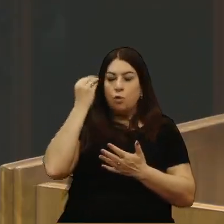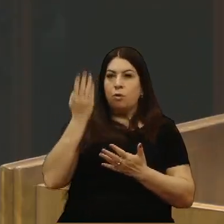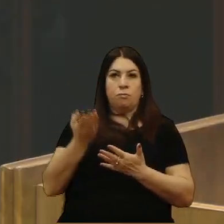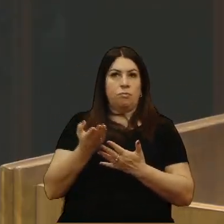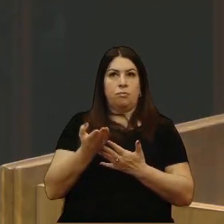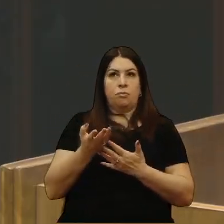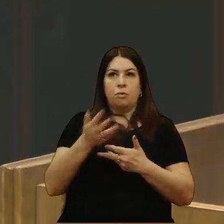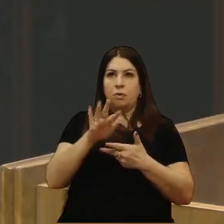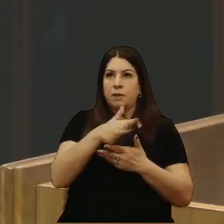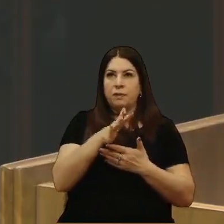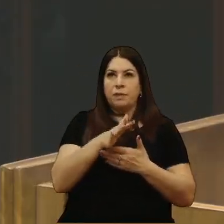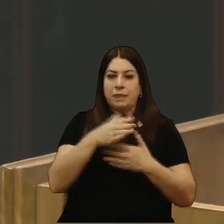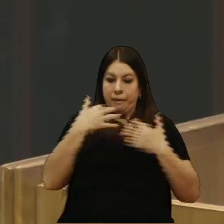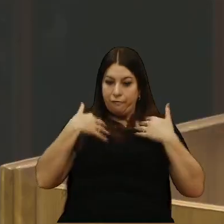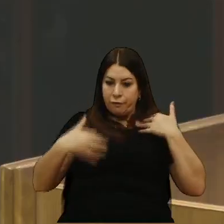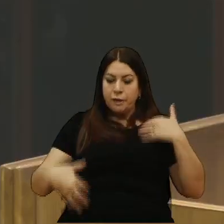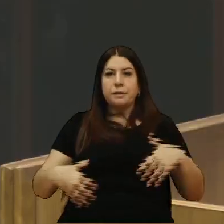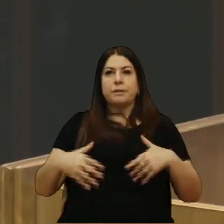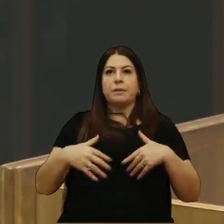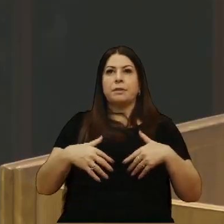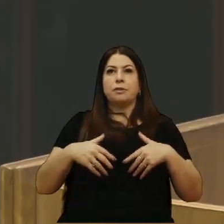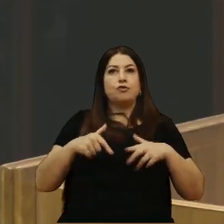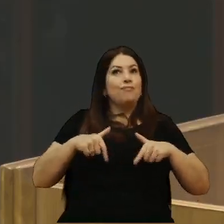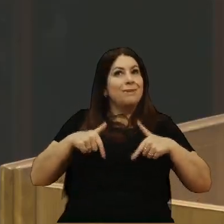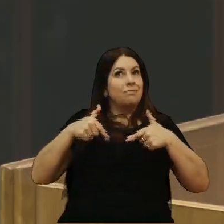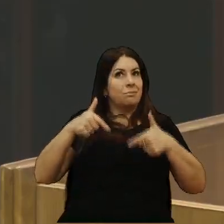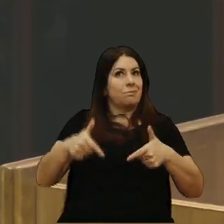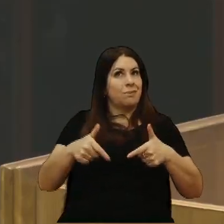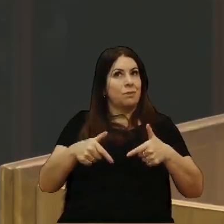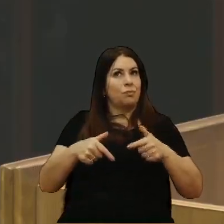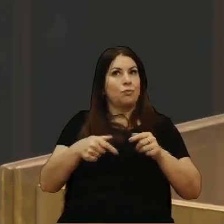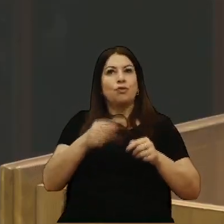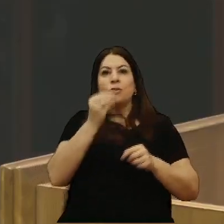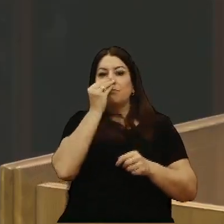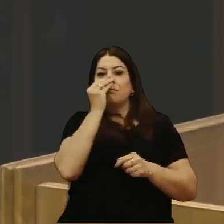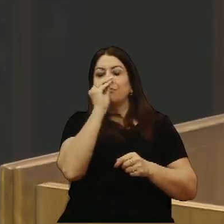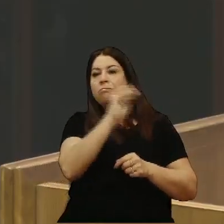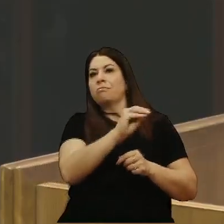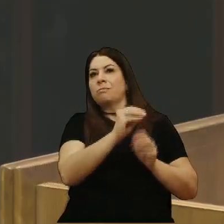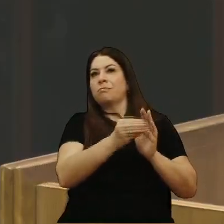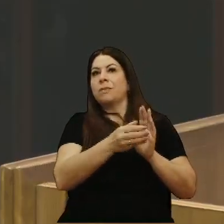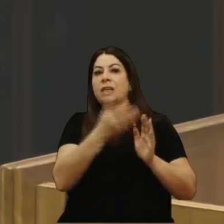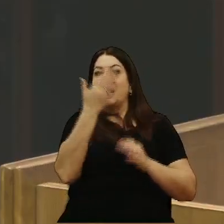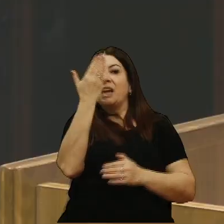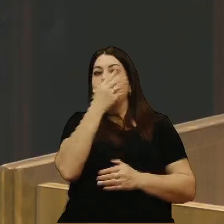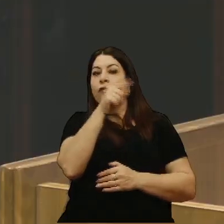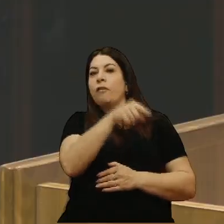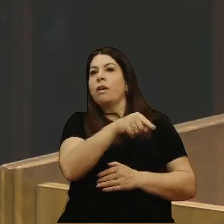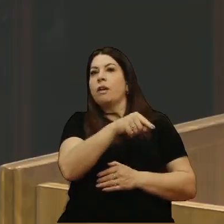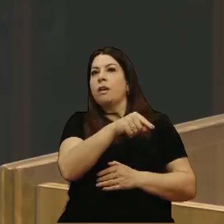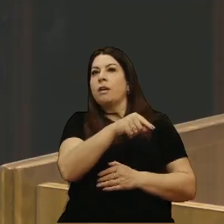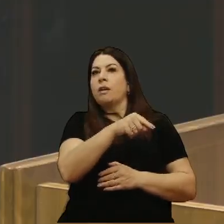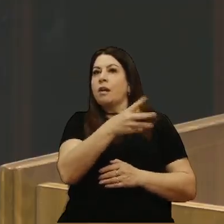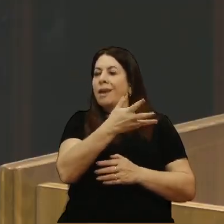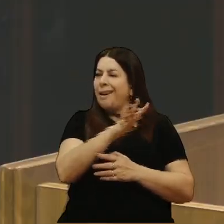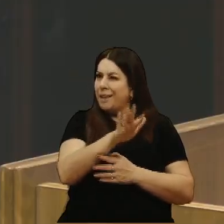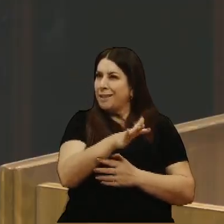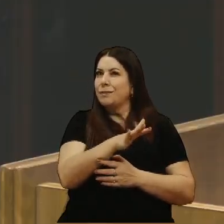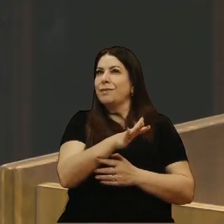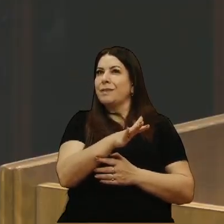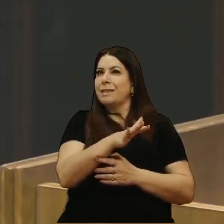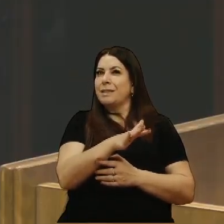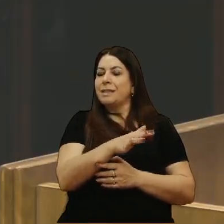psicológica, muitas vezes física, de ação e de omissão de quem vê e de quem muitas